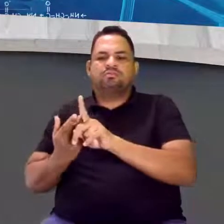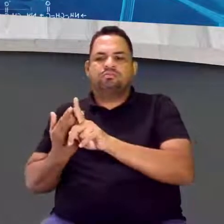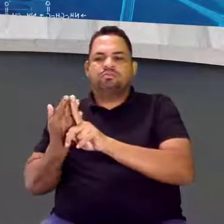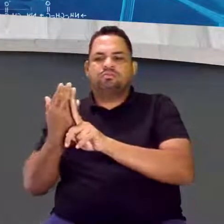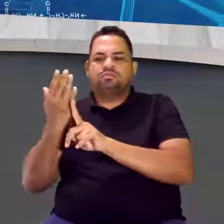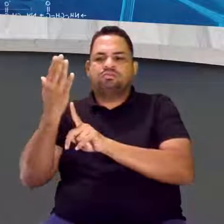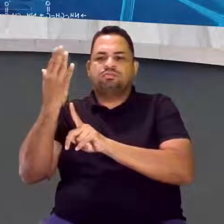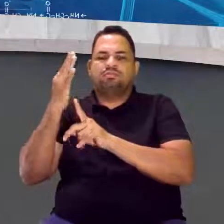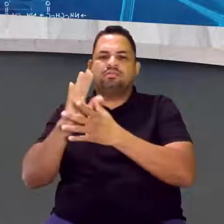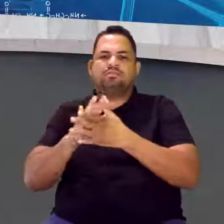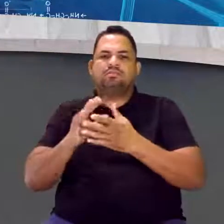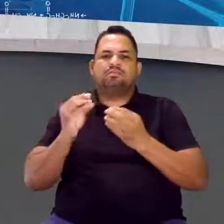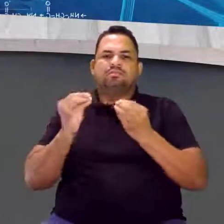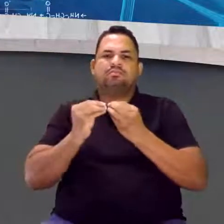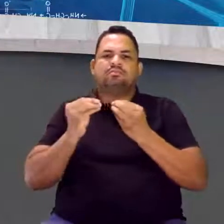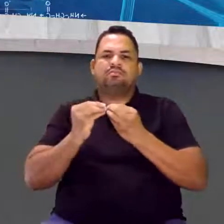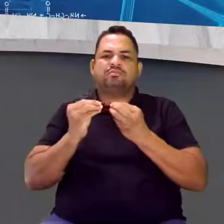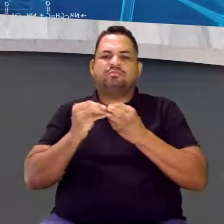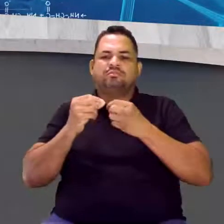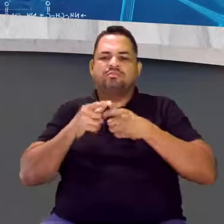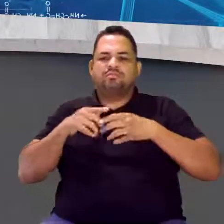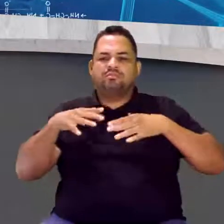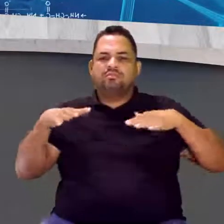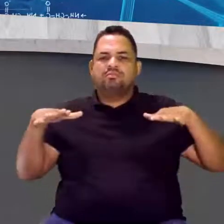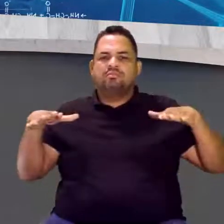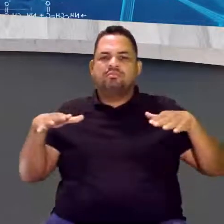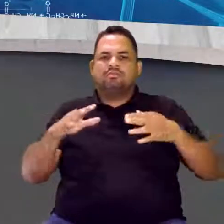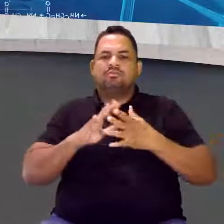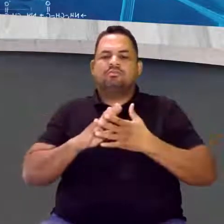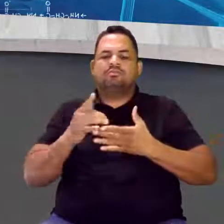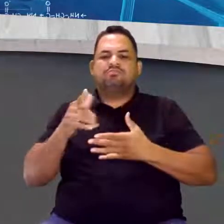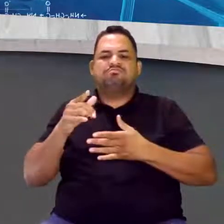gasosa, essas moléculas se expandem. Elas